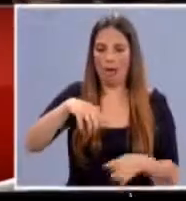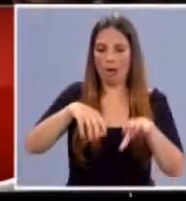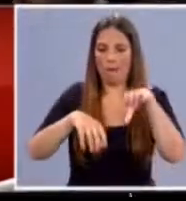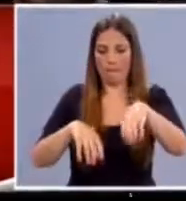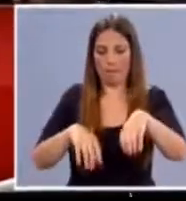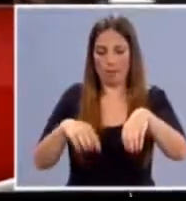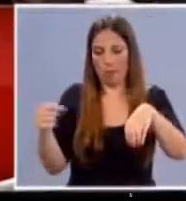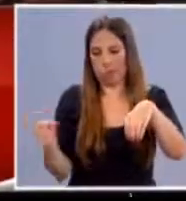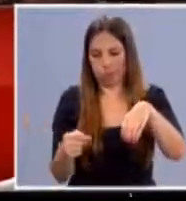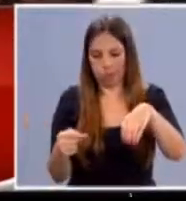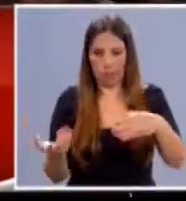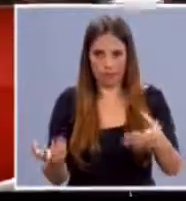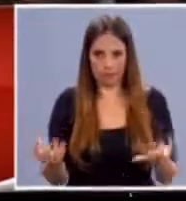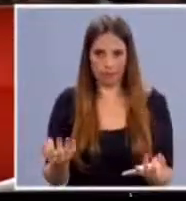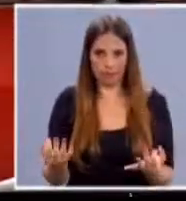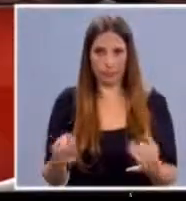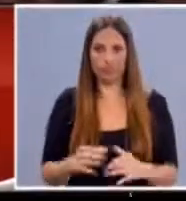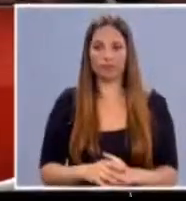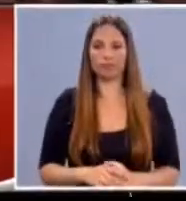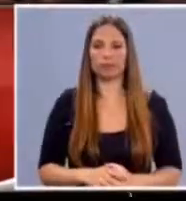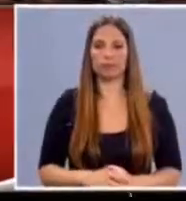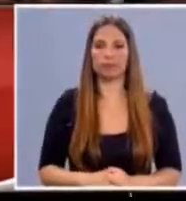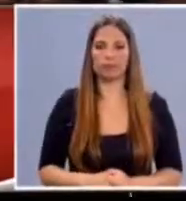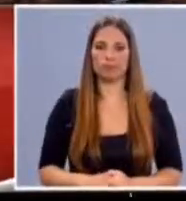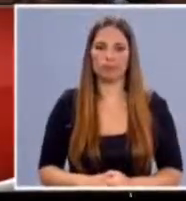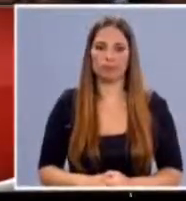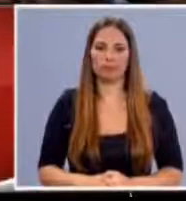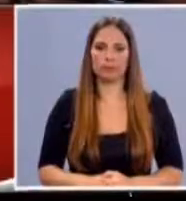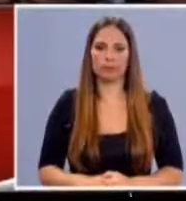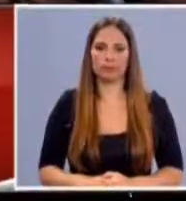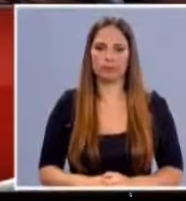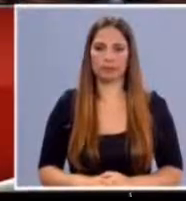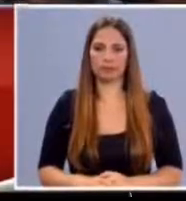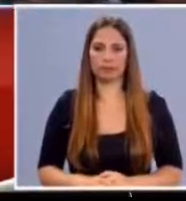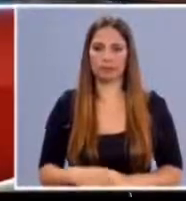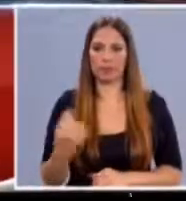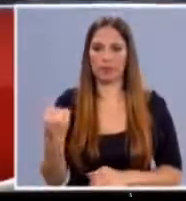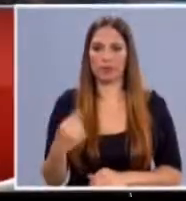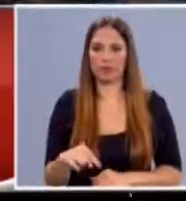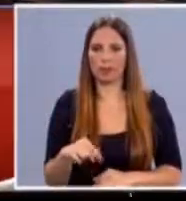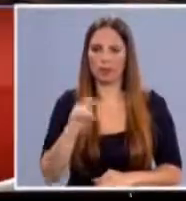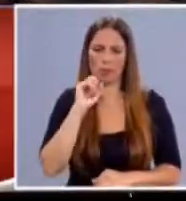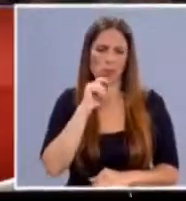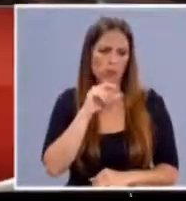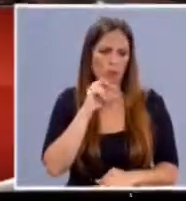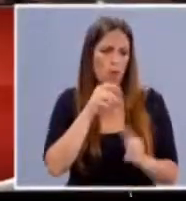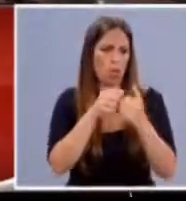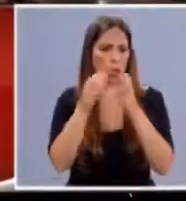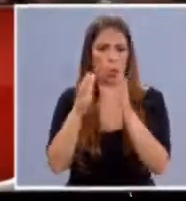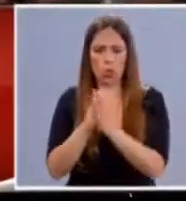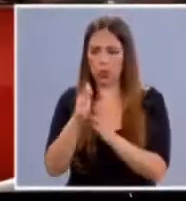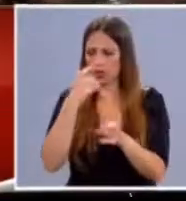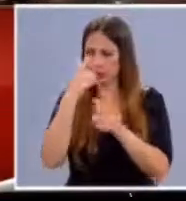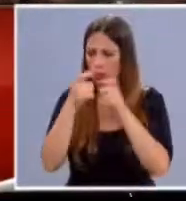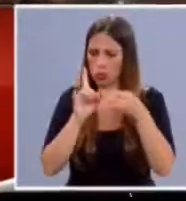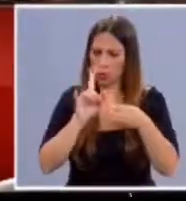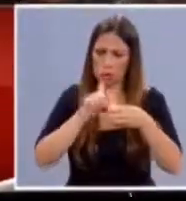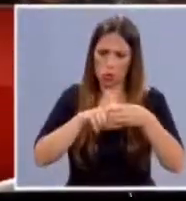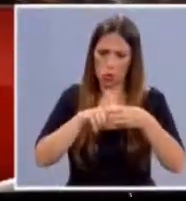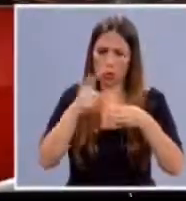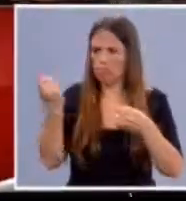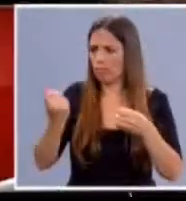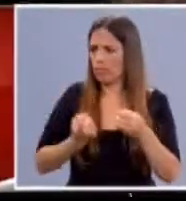pavilhão e com todas as possibilidades dos sócios estarem em permanência